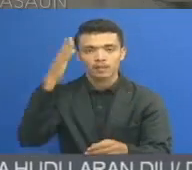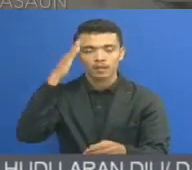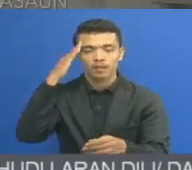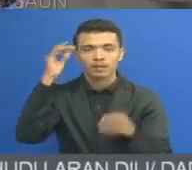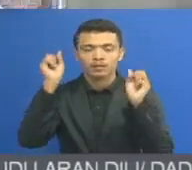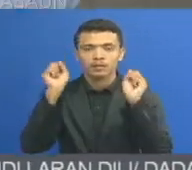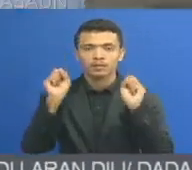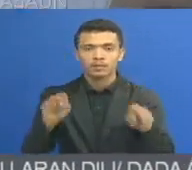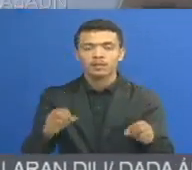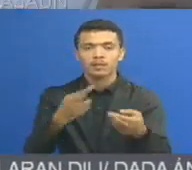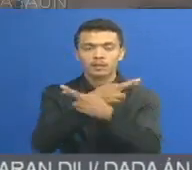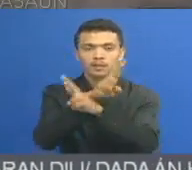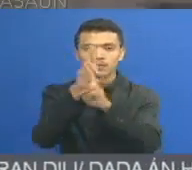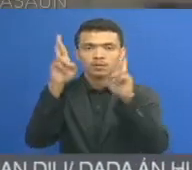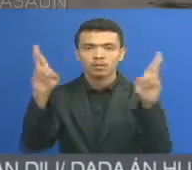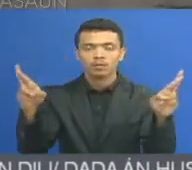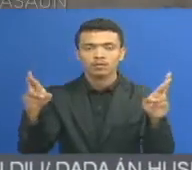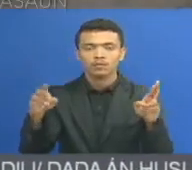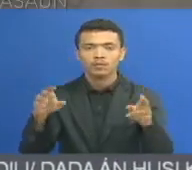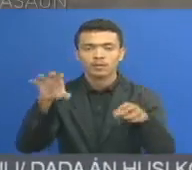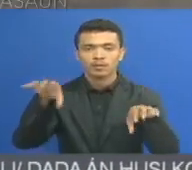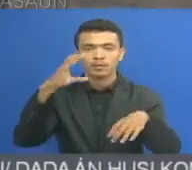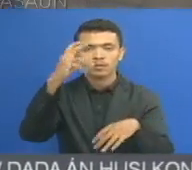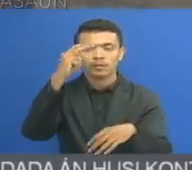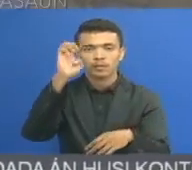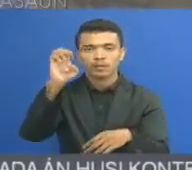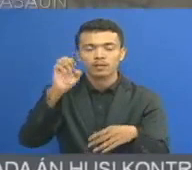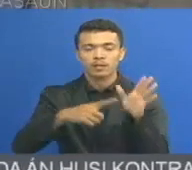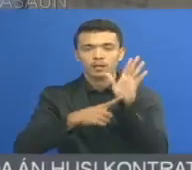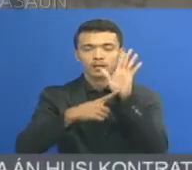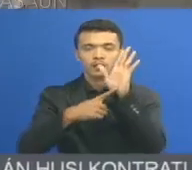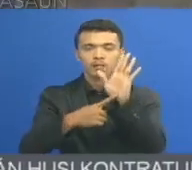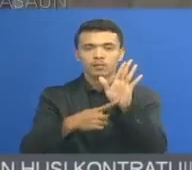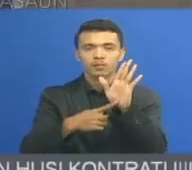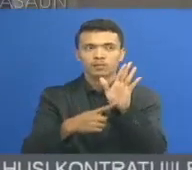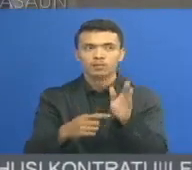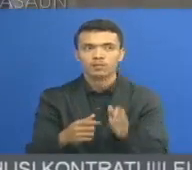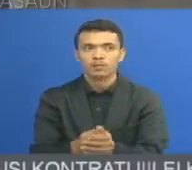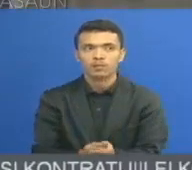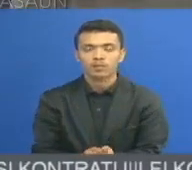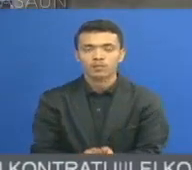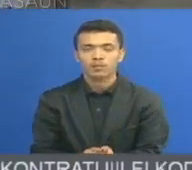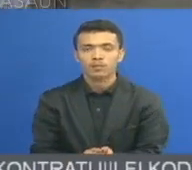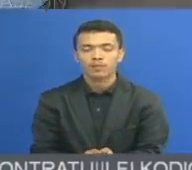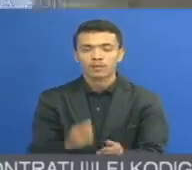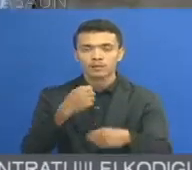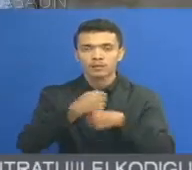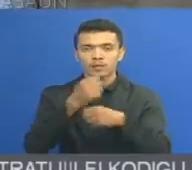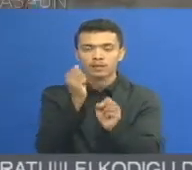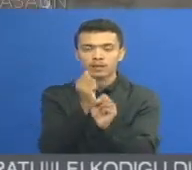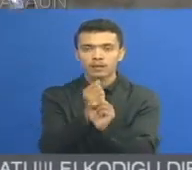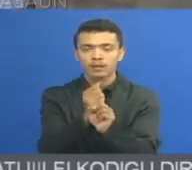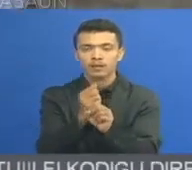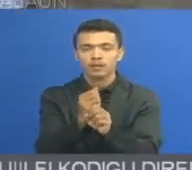belicari, resultado de ver sistema CNE FOSAI. Se halumos